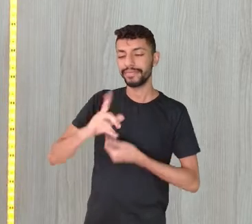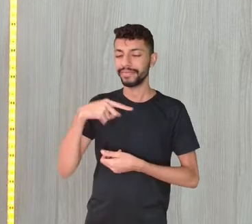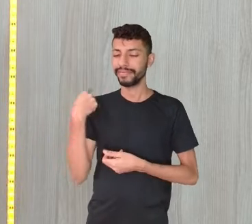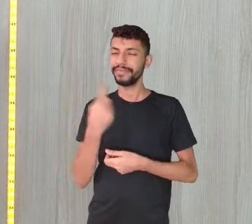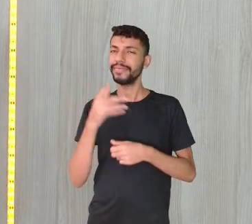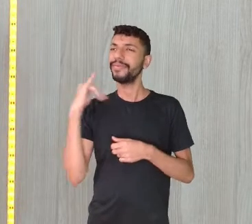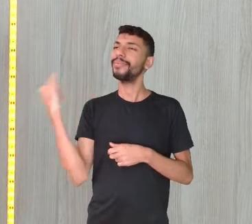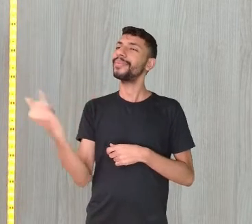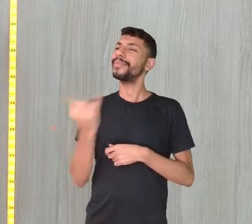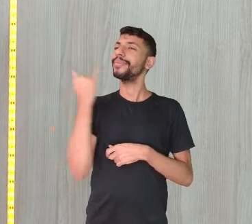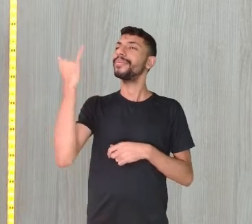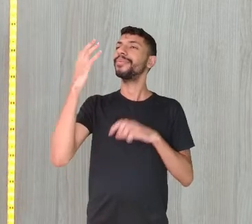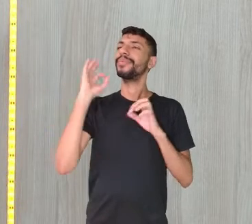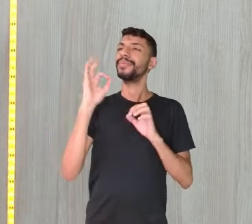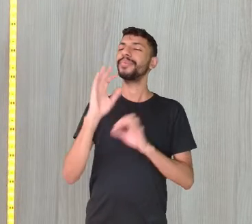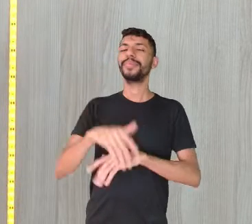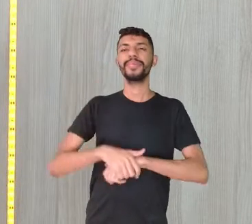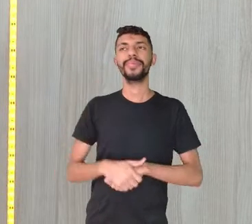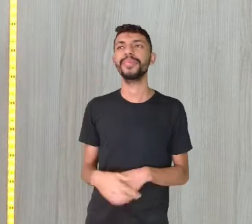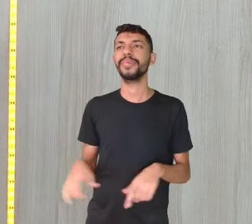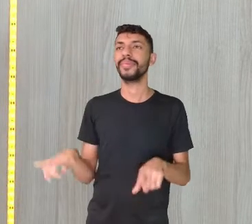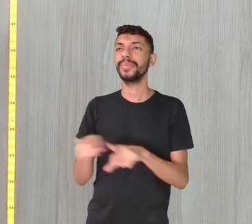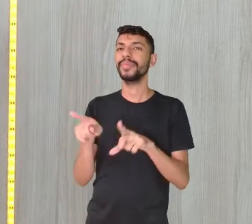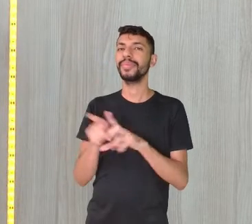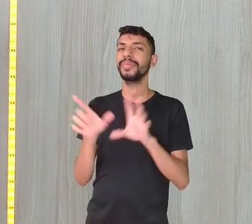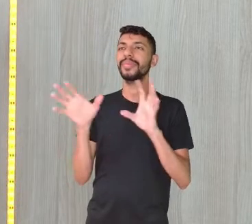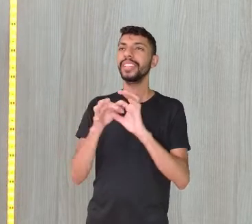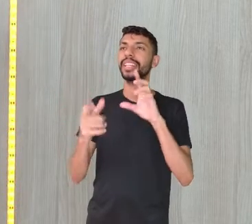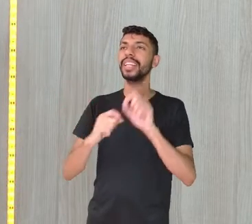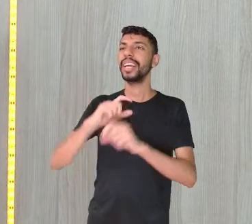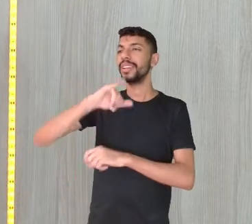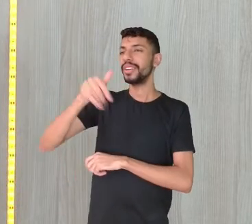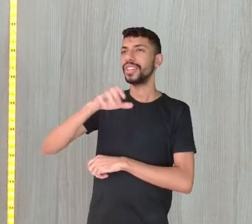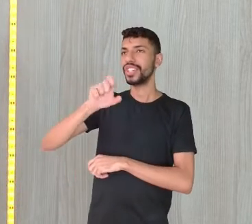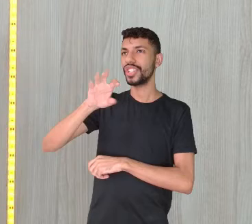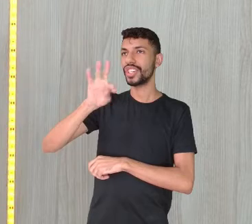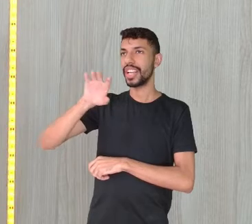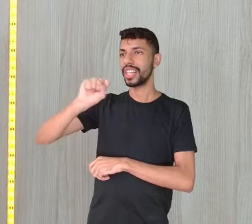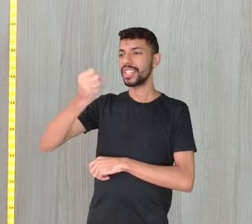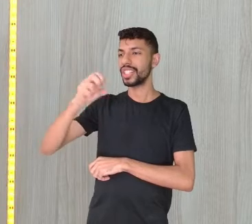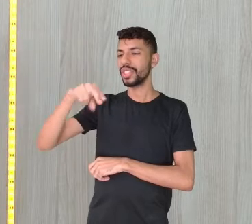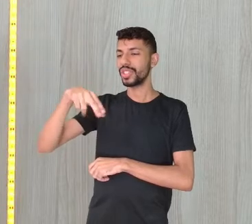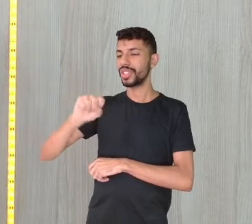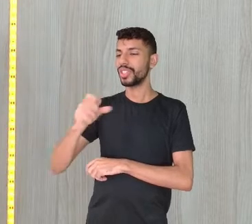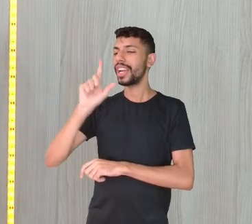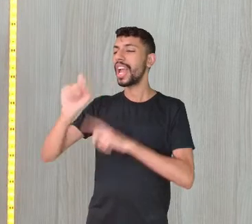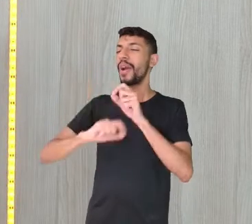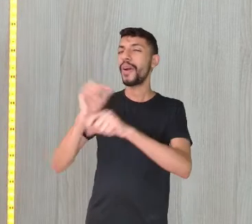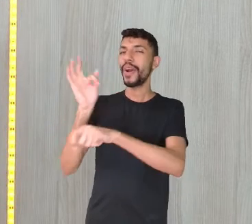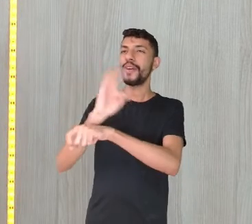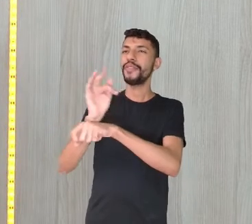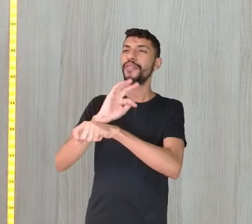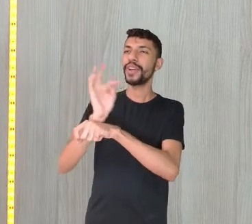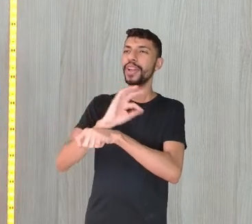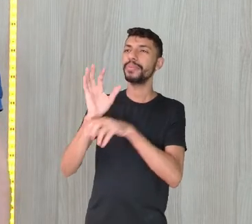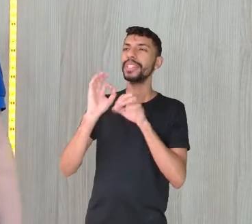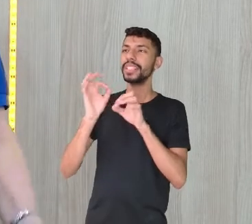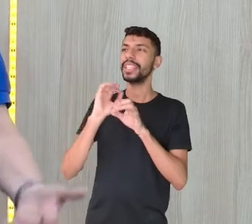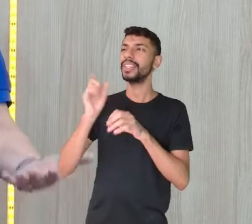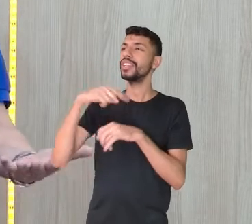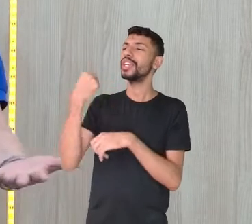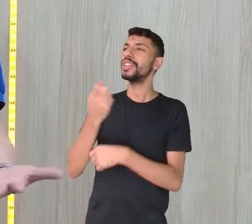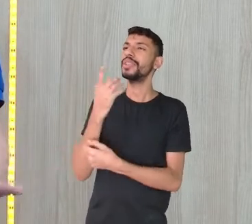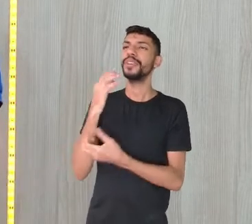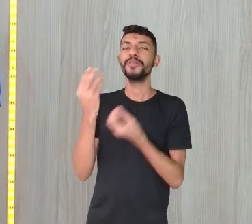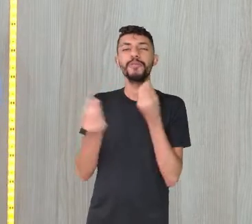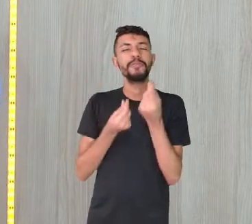conosco, é muito importante. E em relação aí, professora, aos Jetsons, né? Era um filme que, era um desenho que a gente ficava